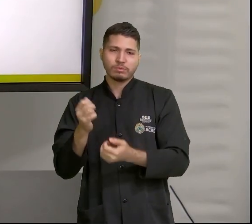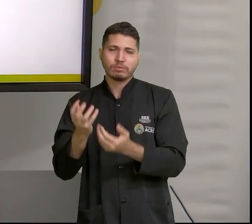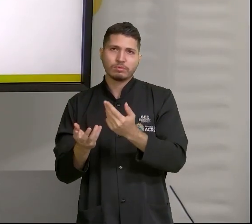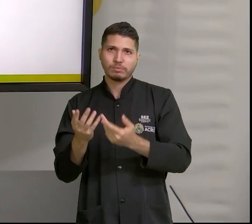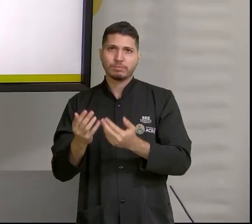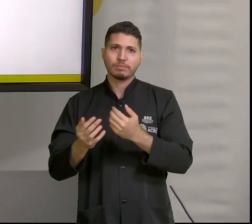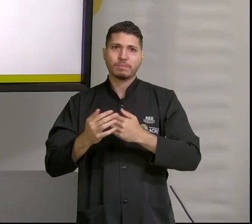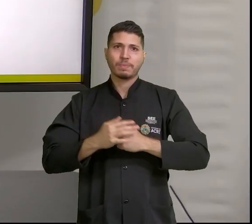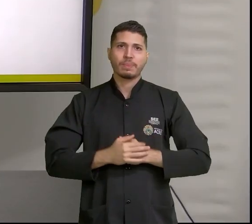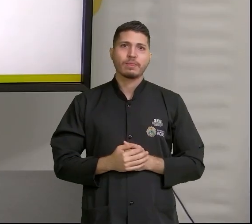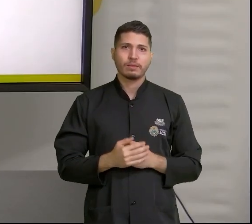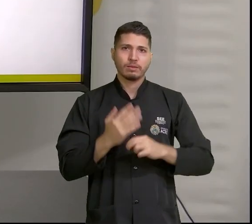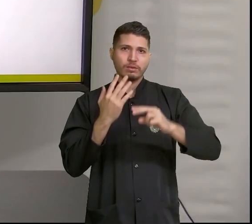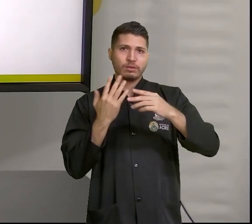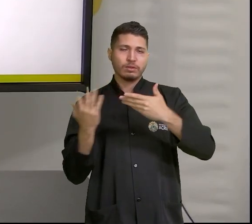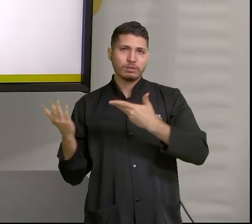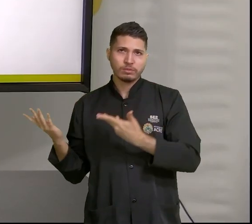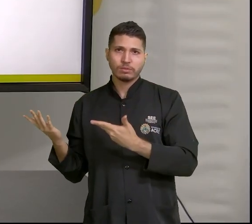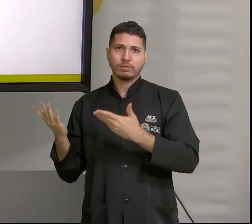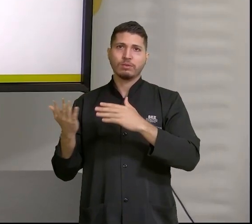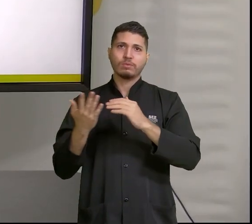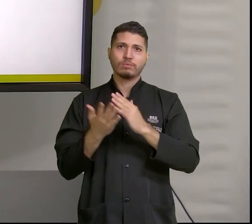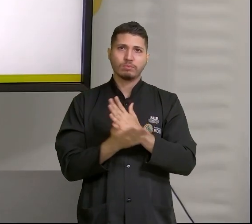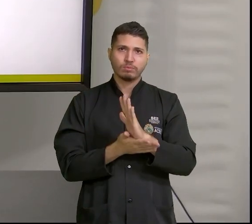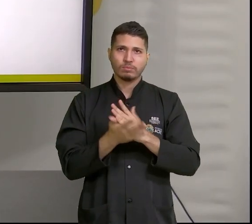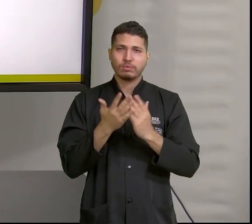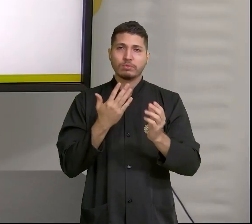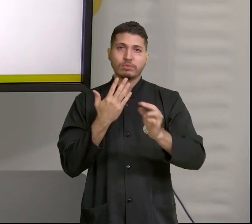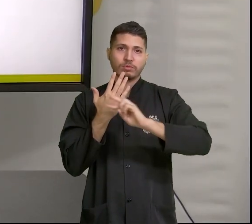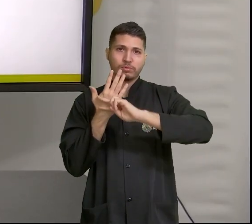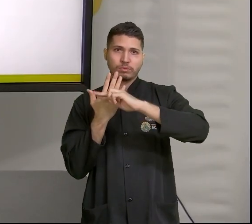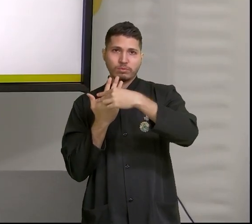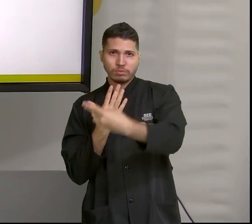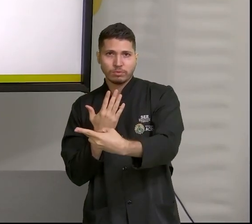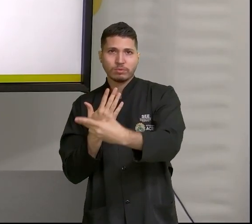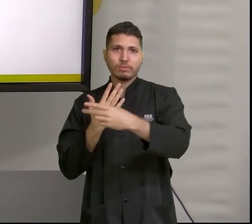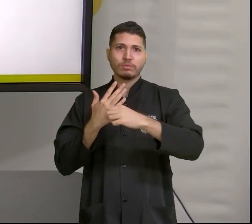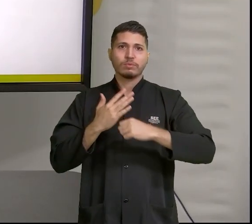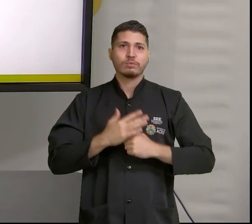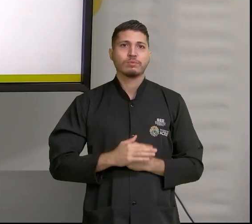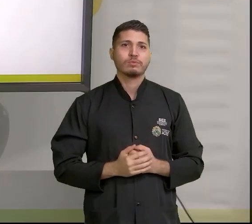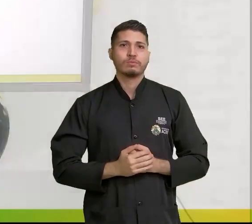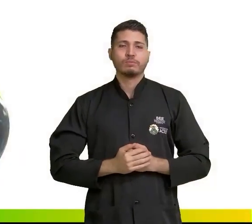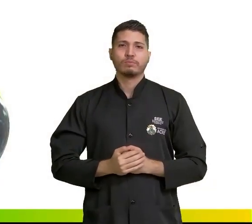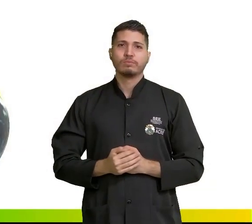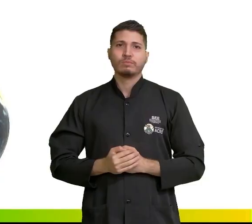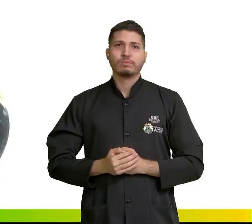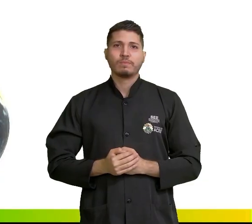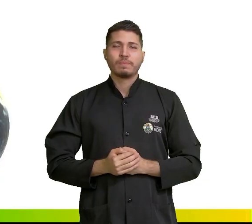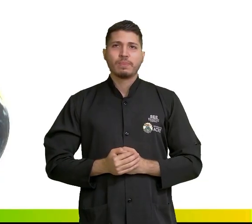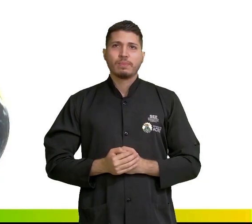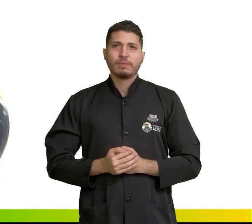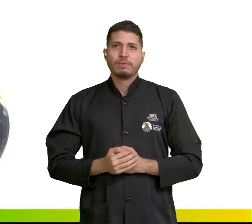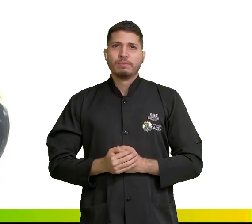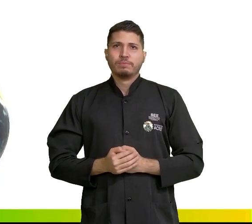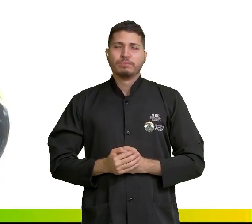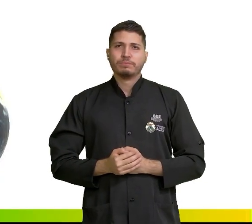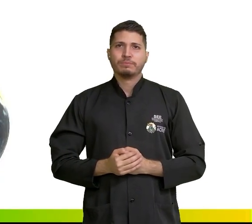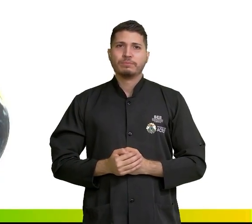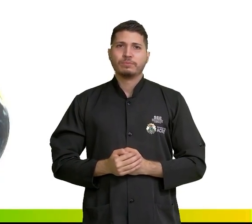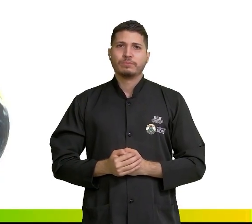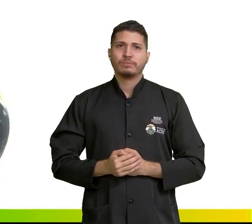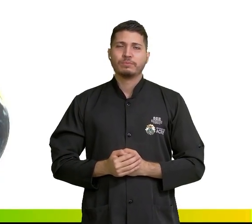da degradação, tá, desses recursos. Vamos ler junto comigo? Uma das consequências aqui que nós vamos